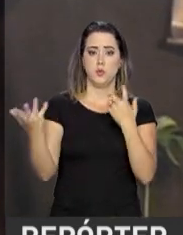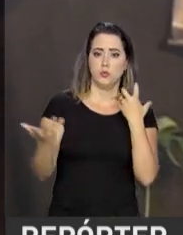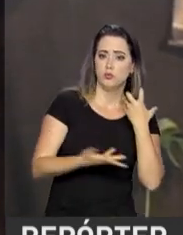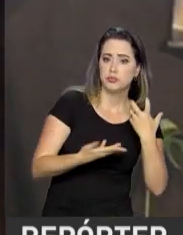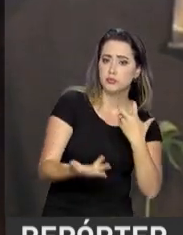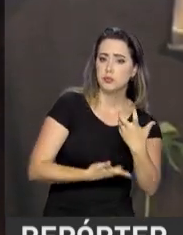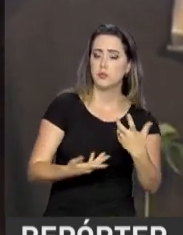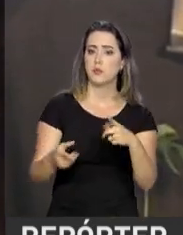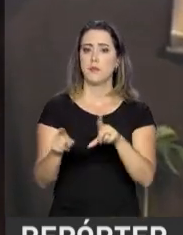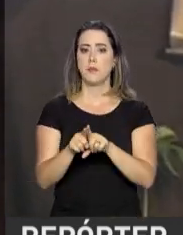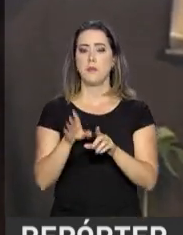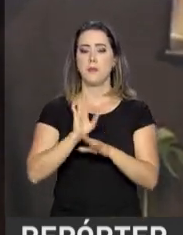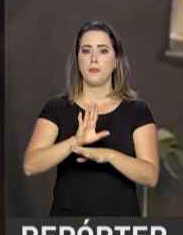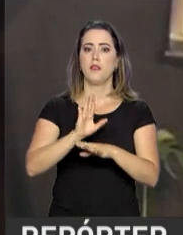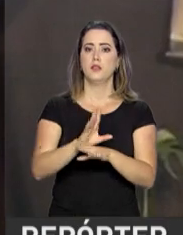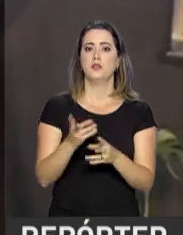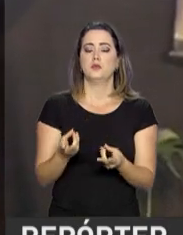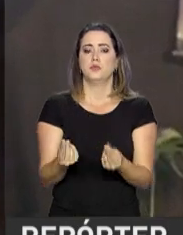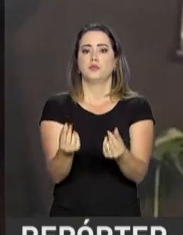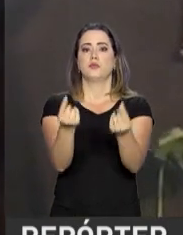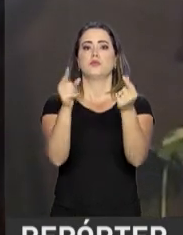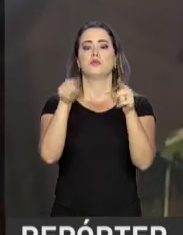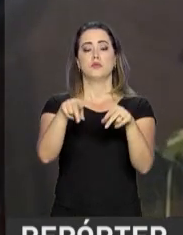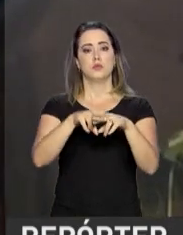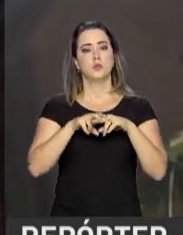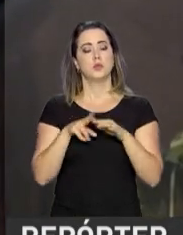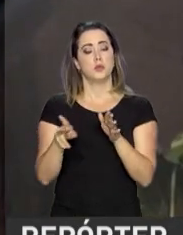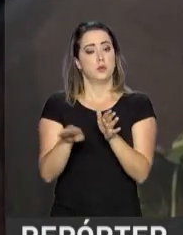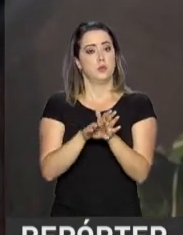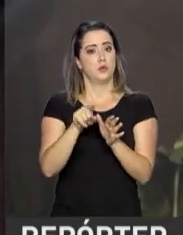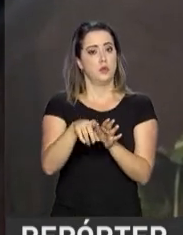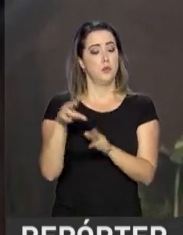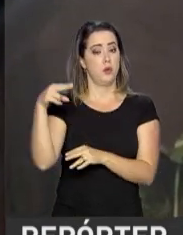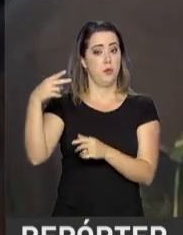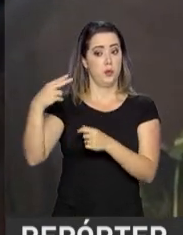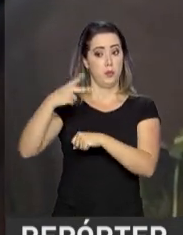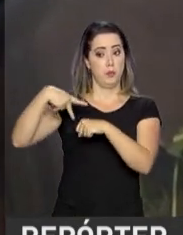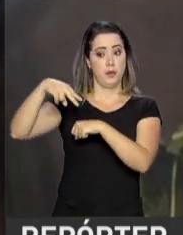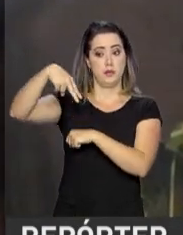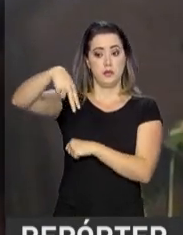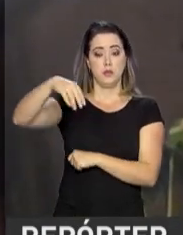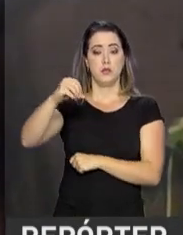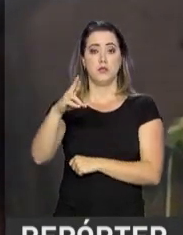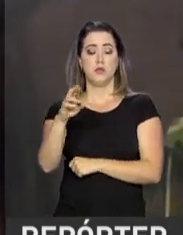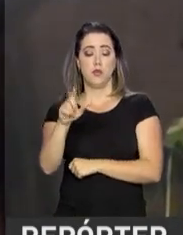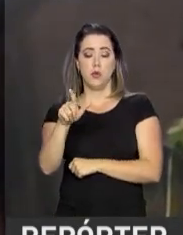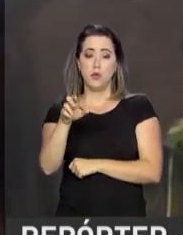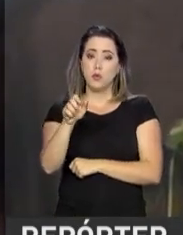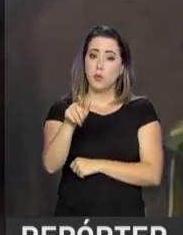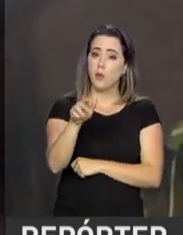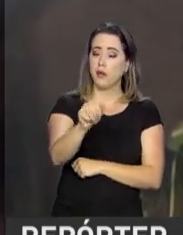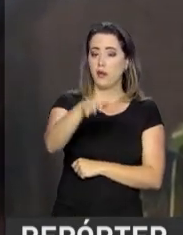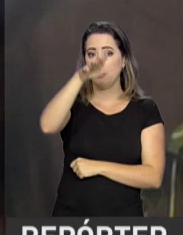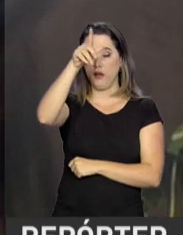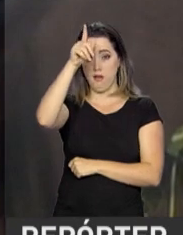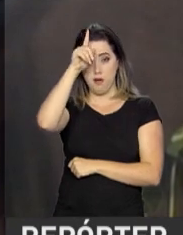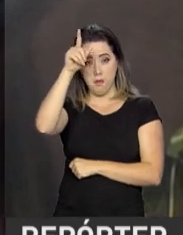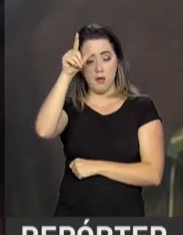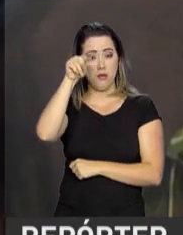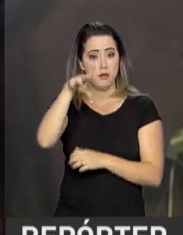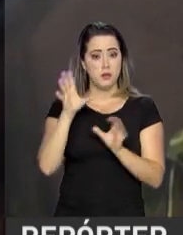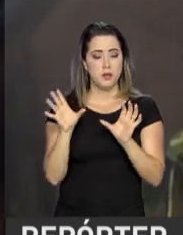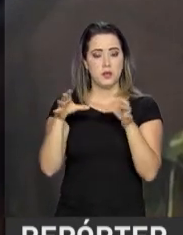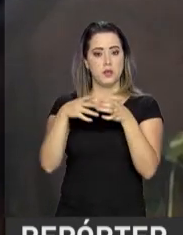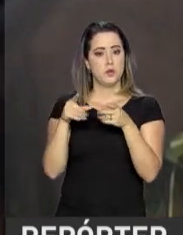a contribuição de recursos vindos especialmente na noruega alemanha e da da companhia